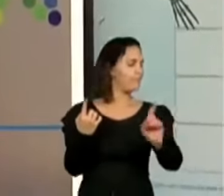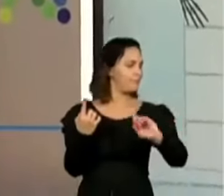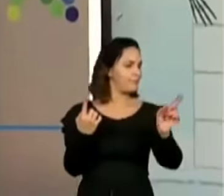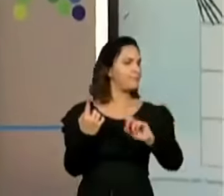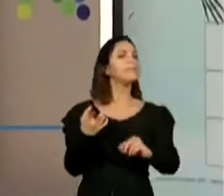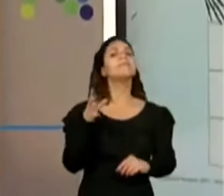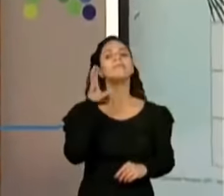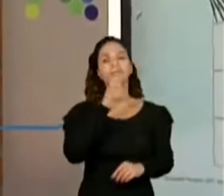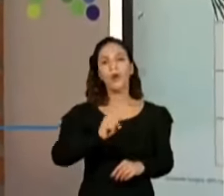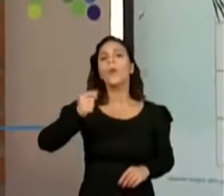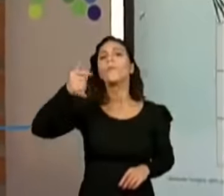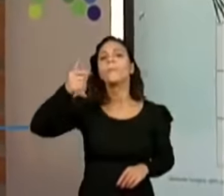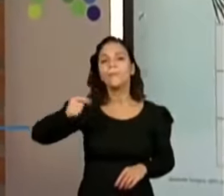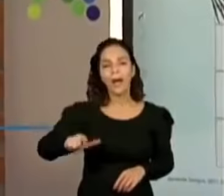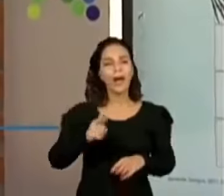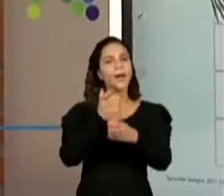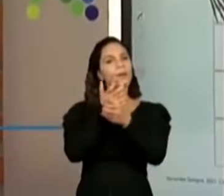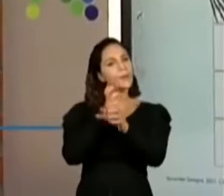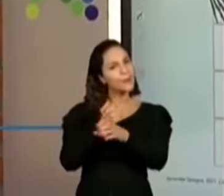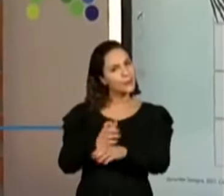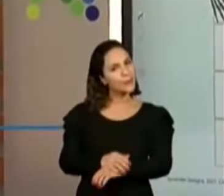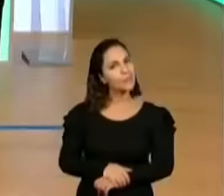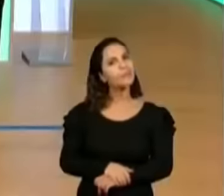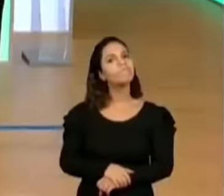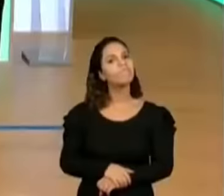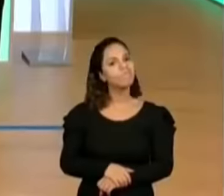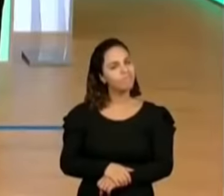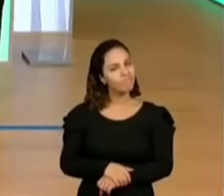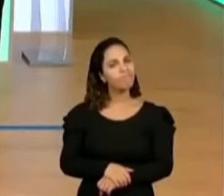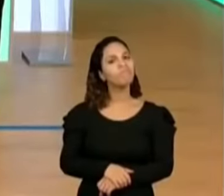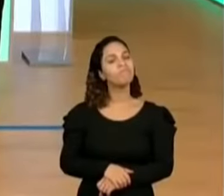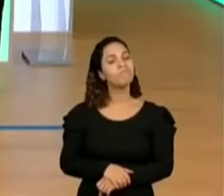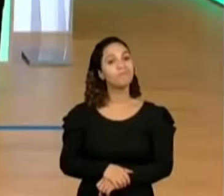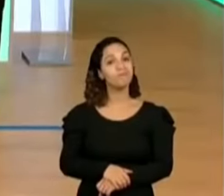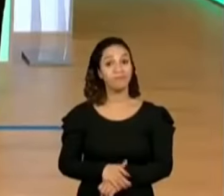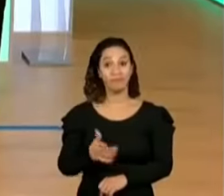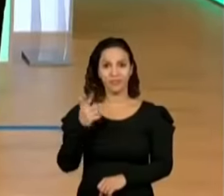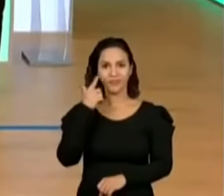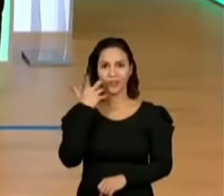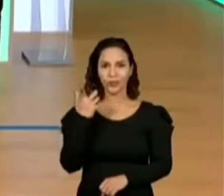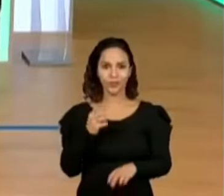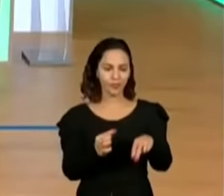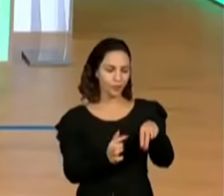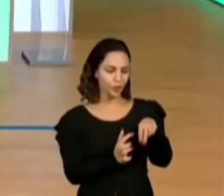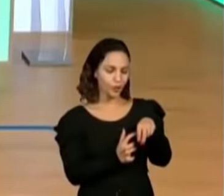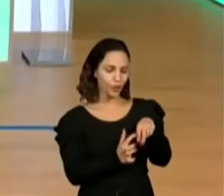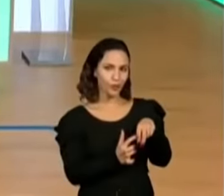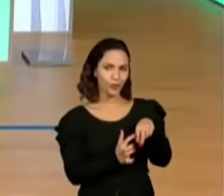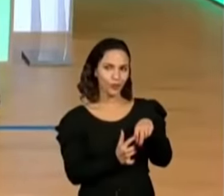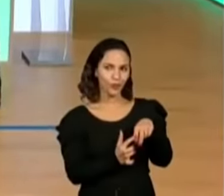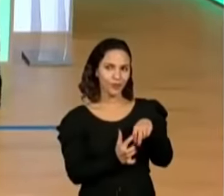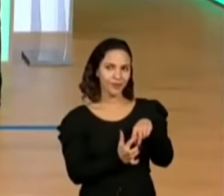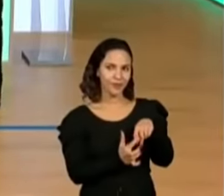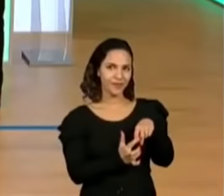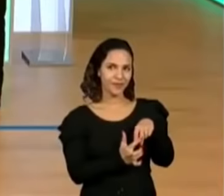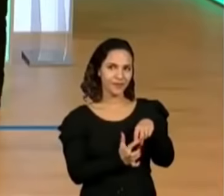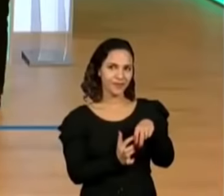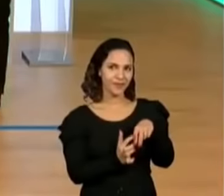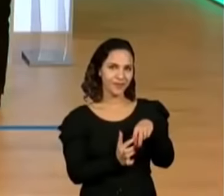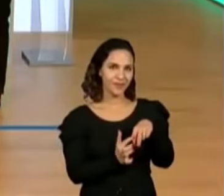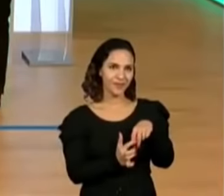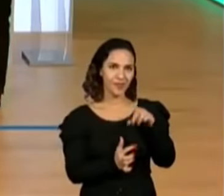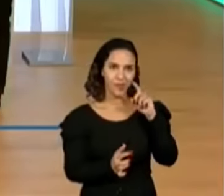vira-lata levou outros ossos. Não acredito. Pois é. Vamos pro joelho, membro inferior,